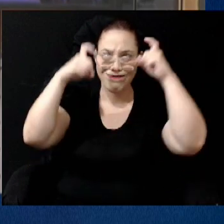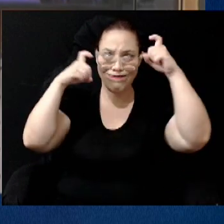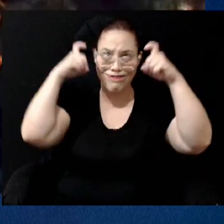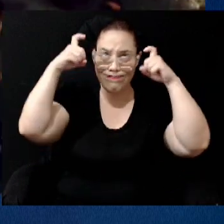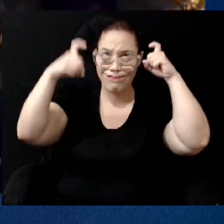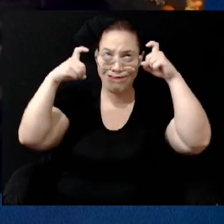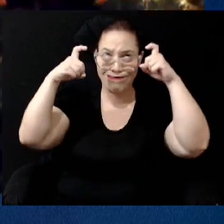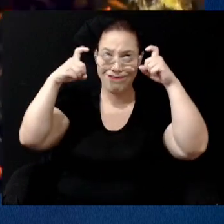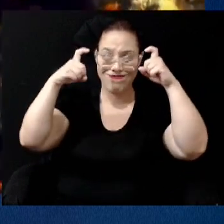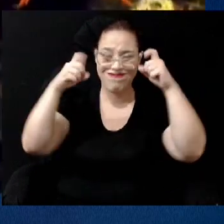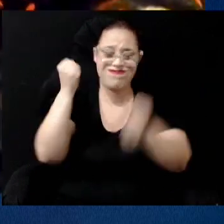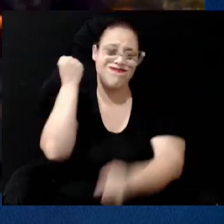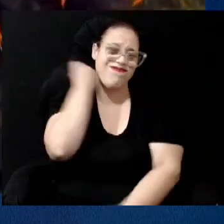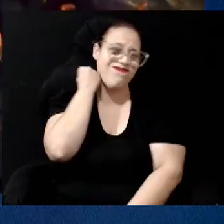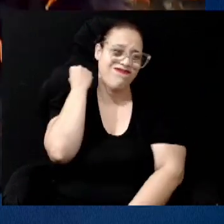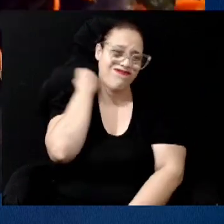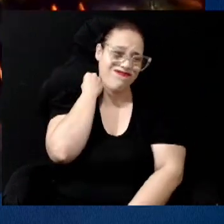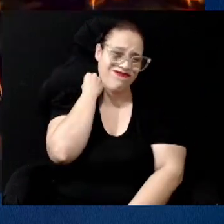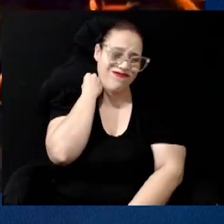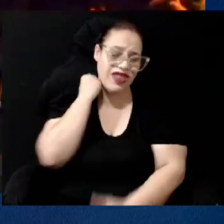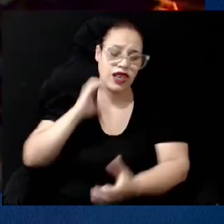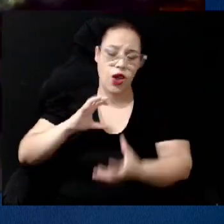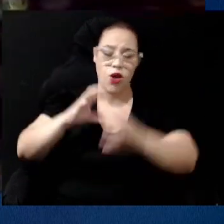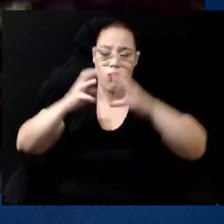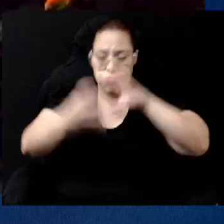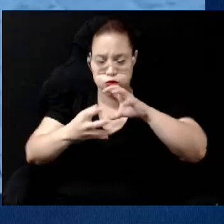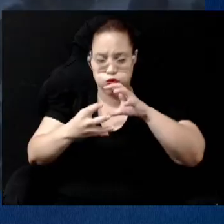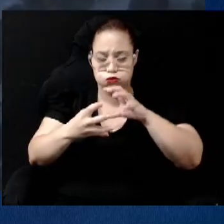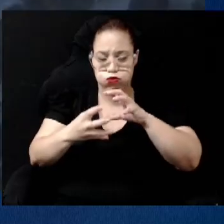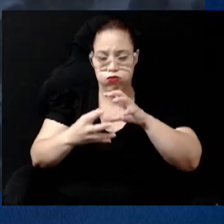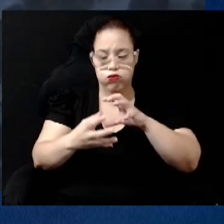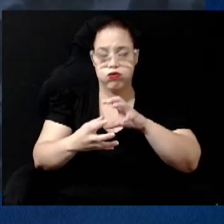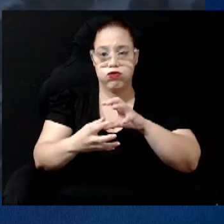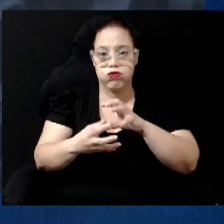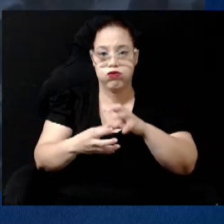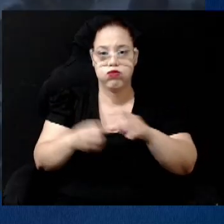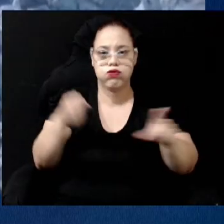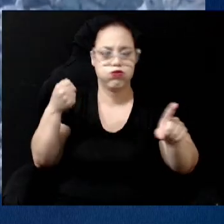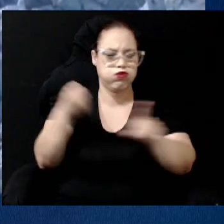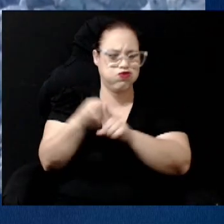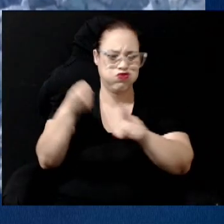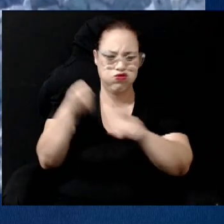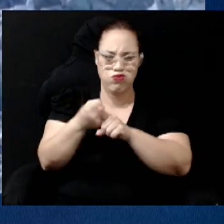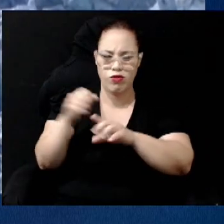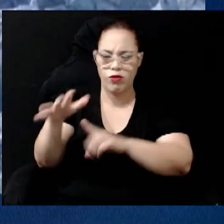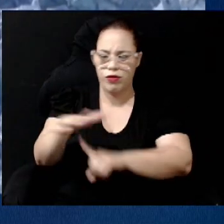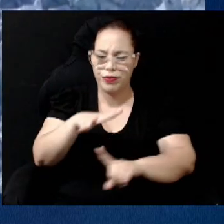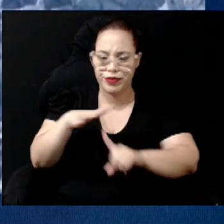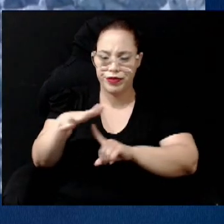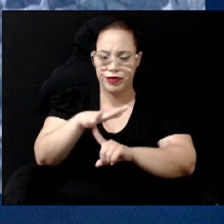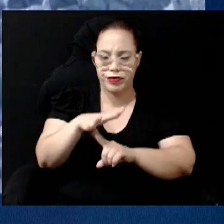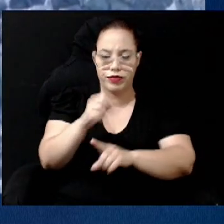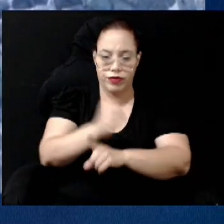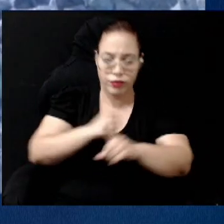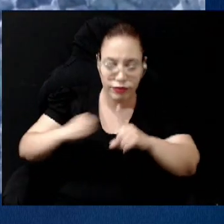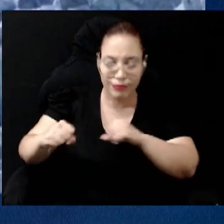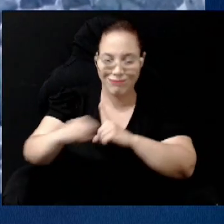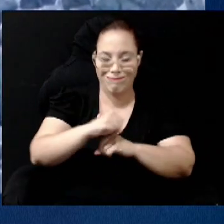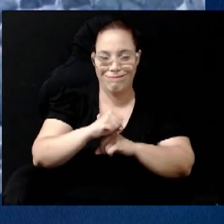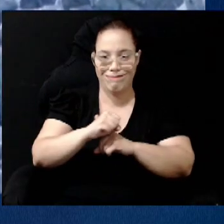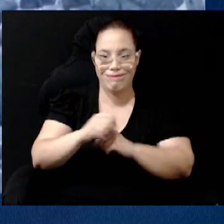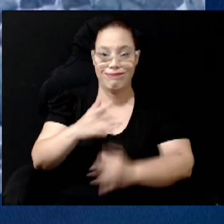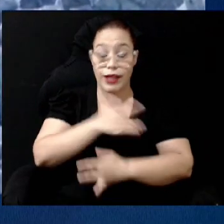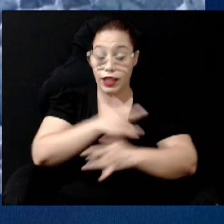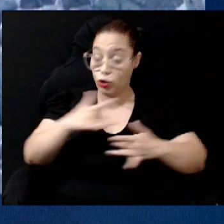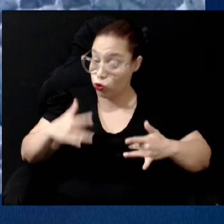estresse causados pelas mudanças climáticas e os impactos no meio ambiente, na sociedade e na saúde.